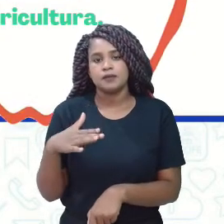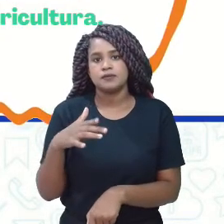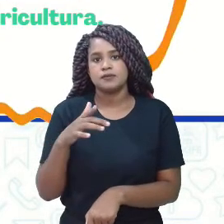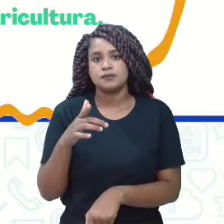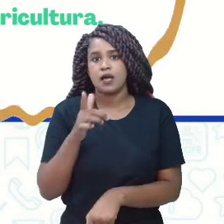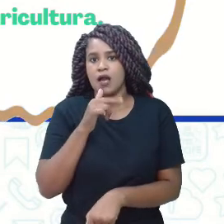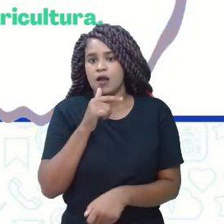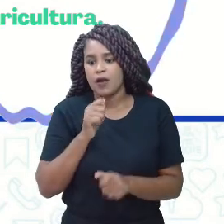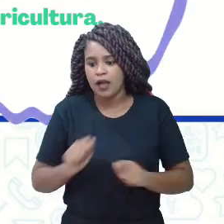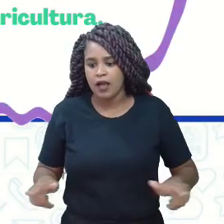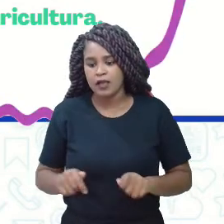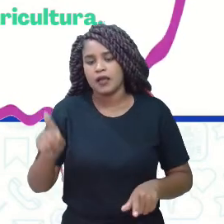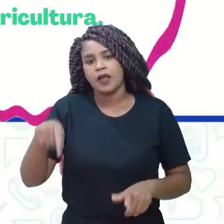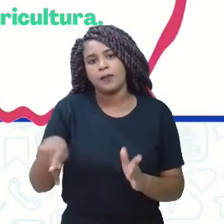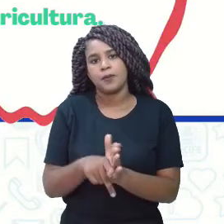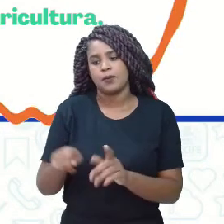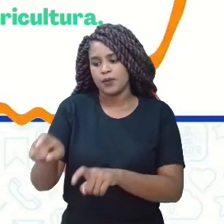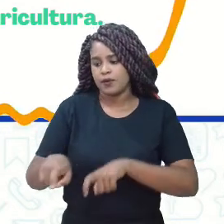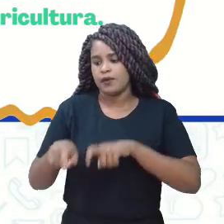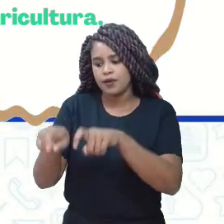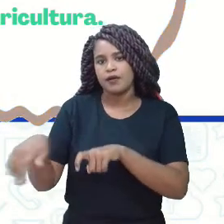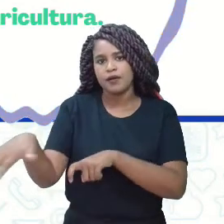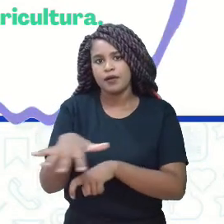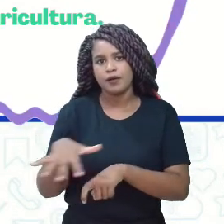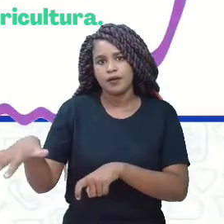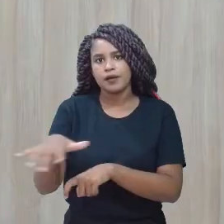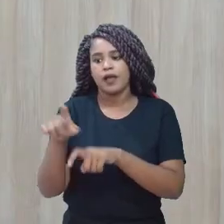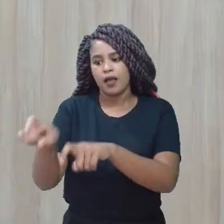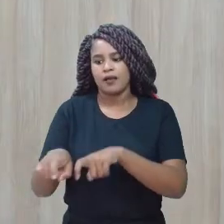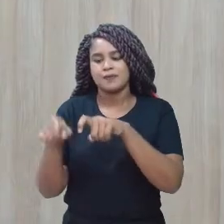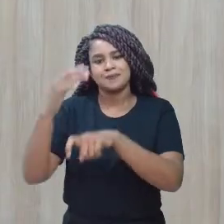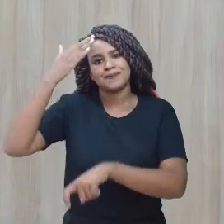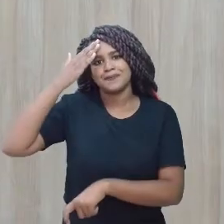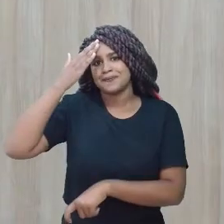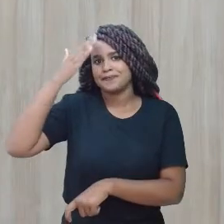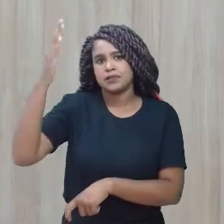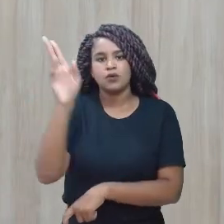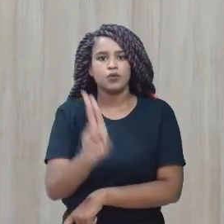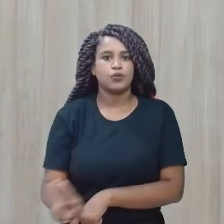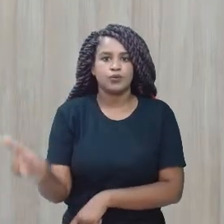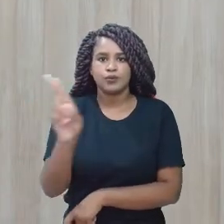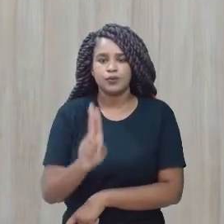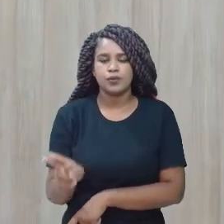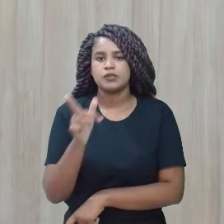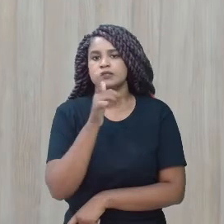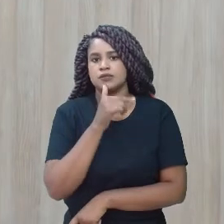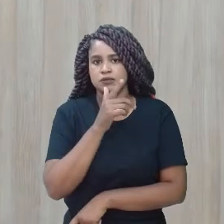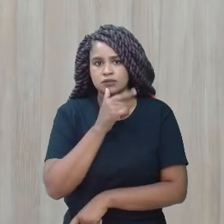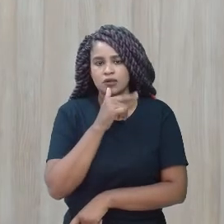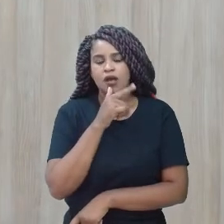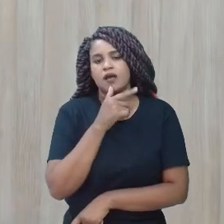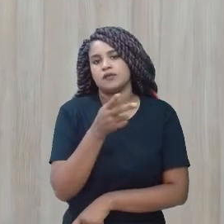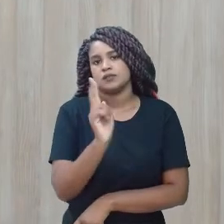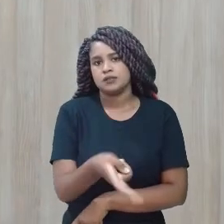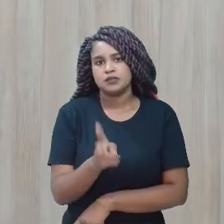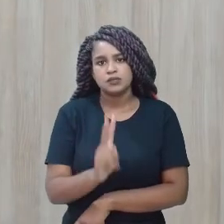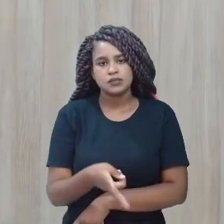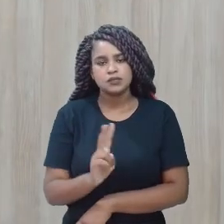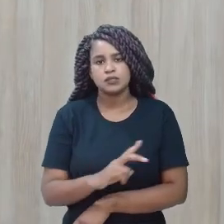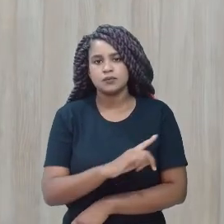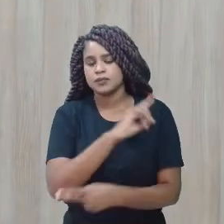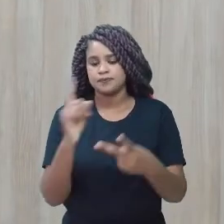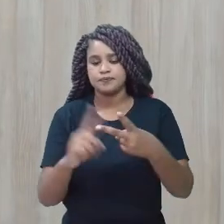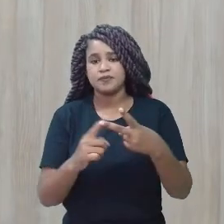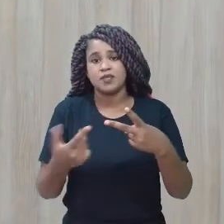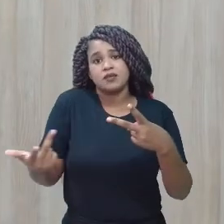é a agricultura, né? Então, a agricultura sendo aí o campeão, né, em gasto de água. O